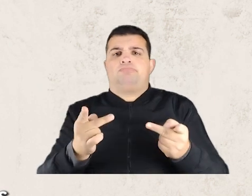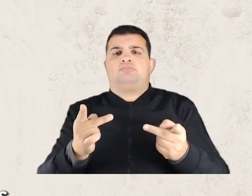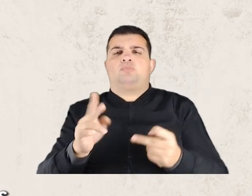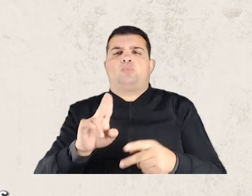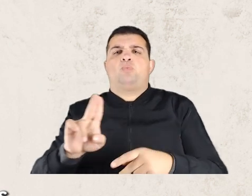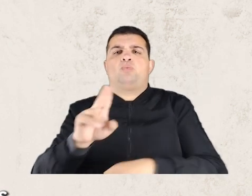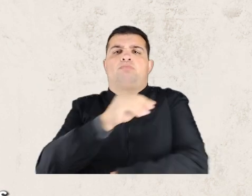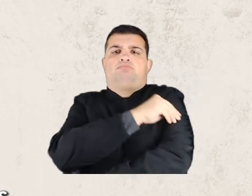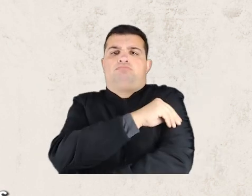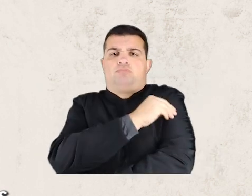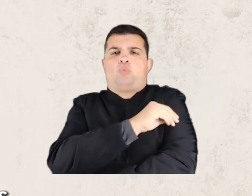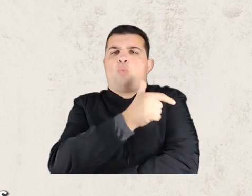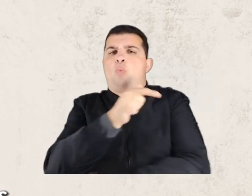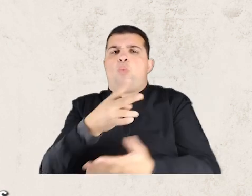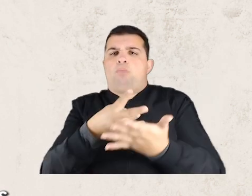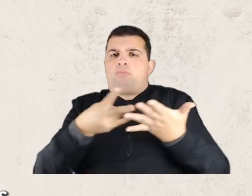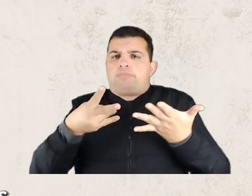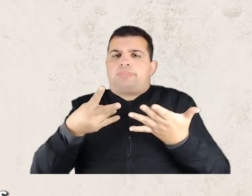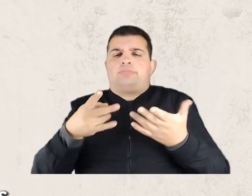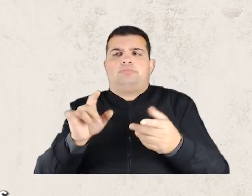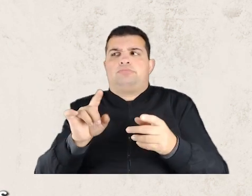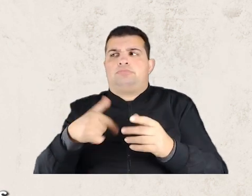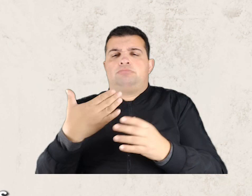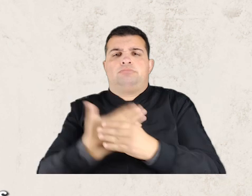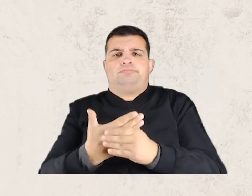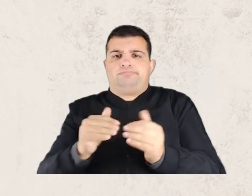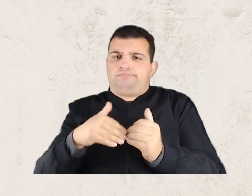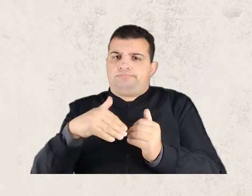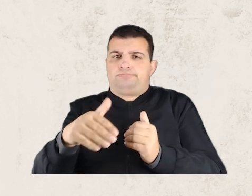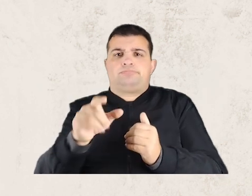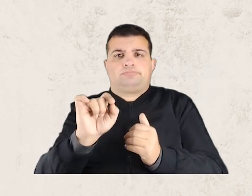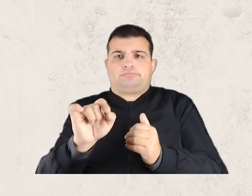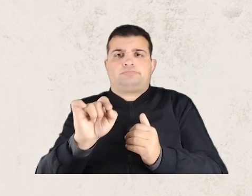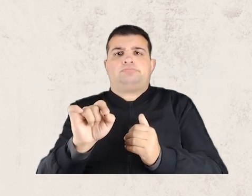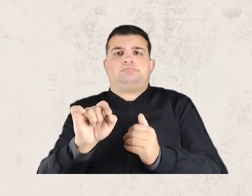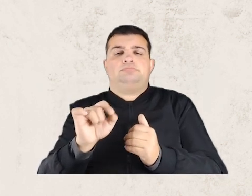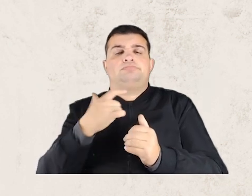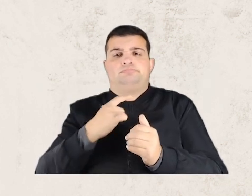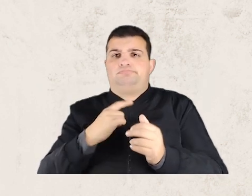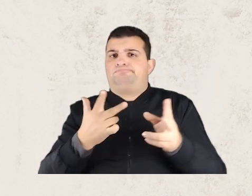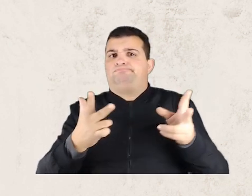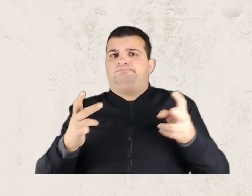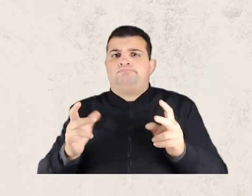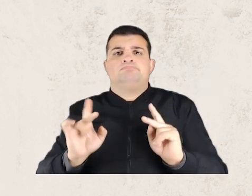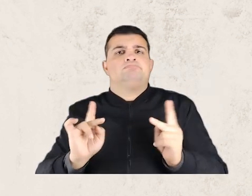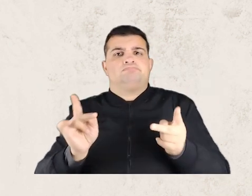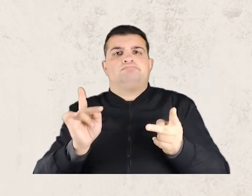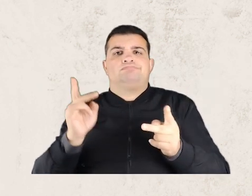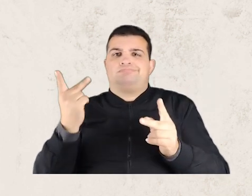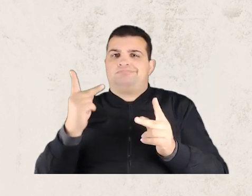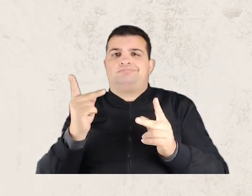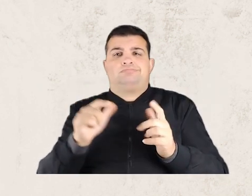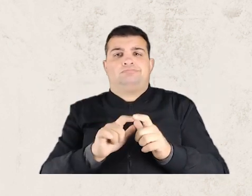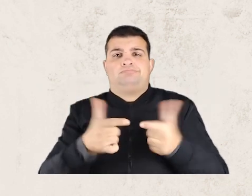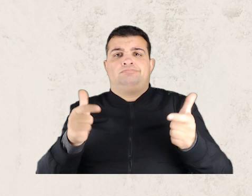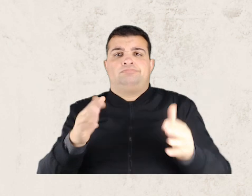seja de pessoas com deficiência, seja de pessoas negras, seja as pessoas que frequentam, que fazem uso